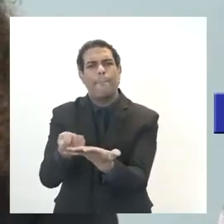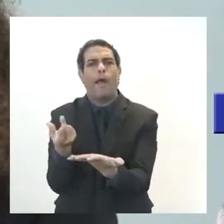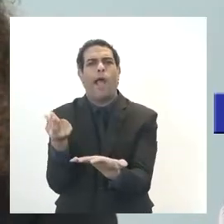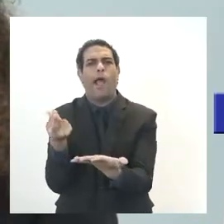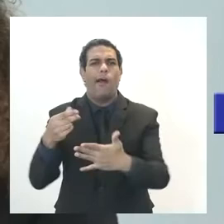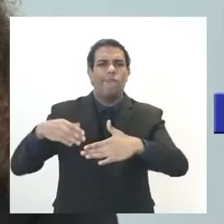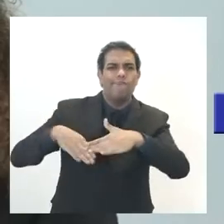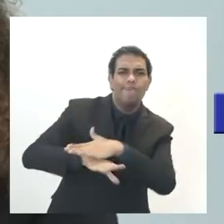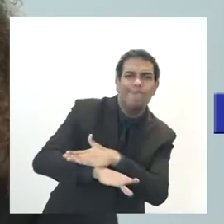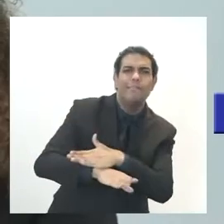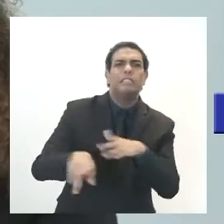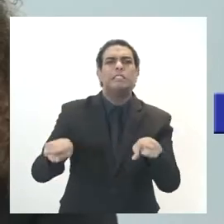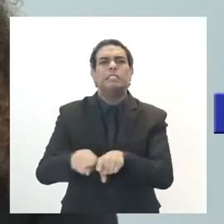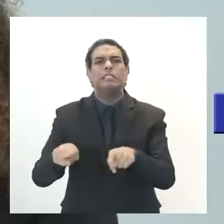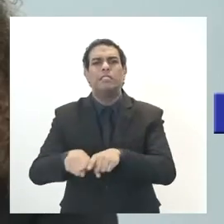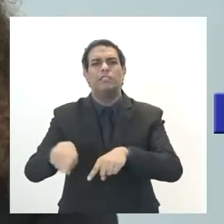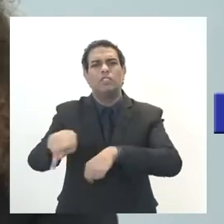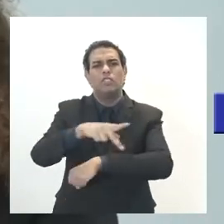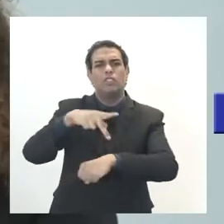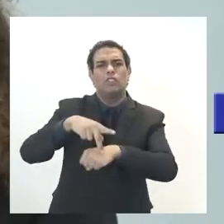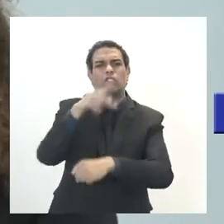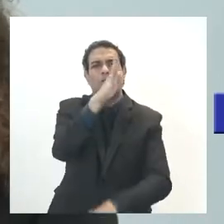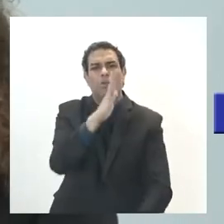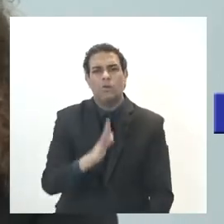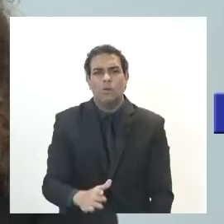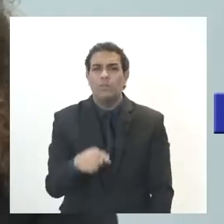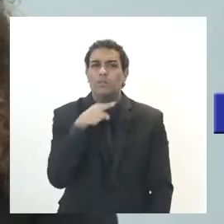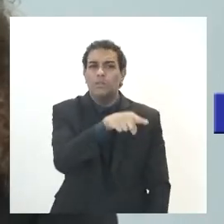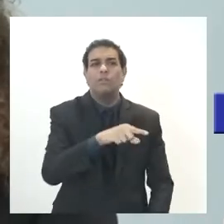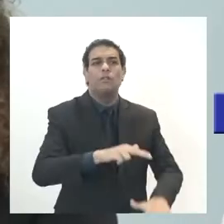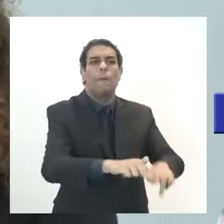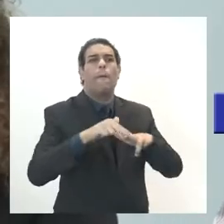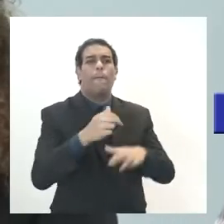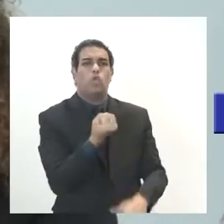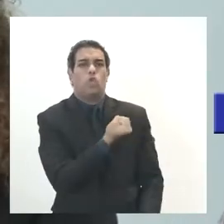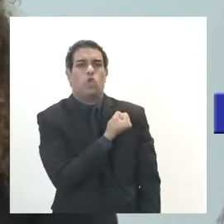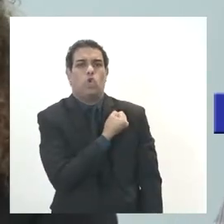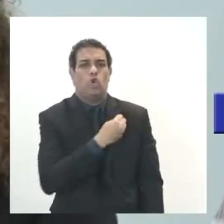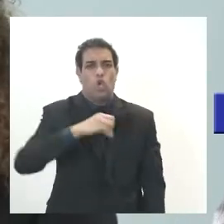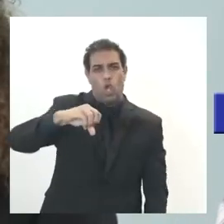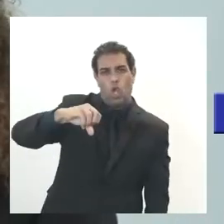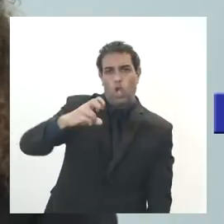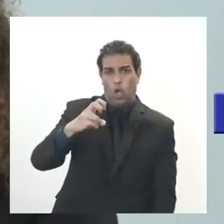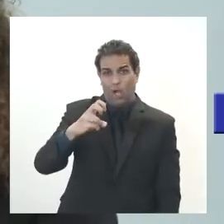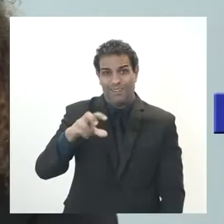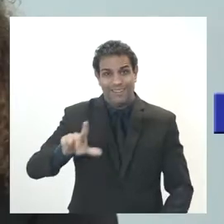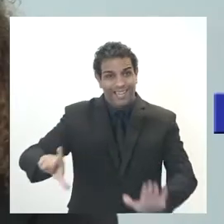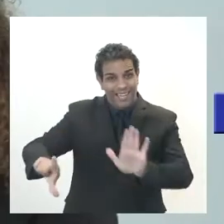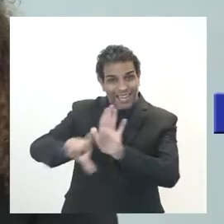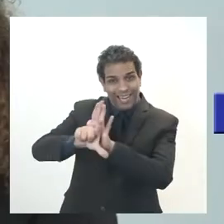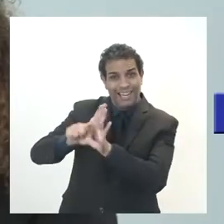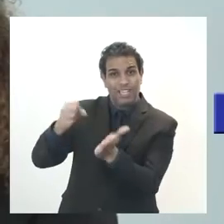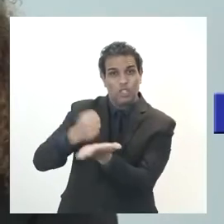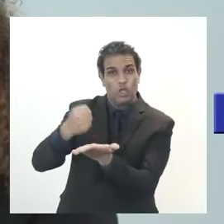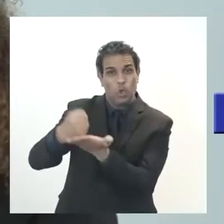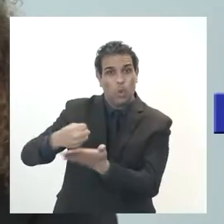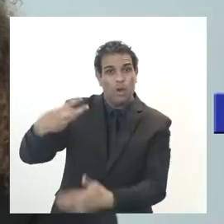sobre o estado como o Brasil tem encomenda condicional 95 lei de terceirizações